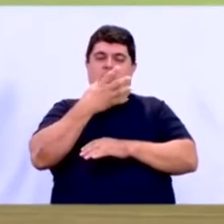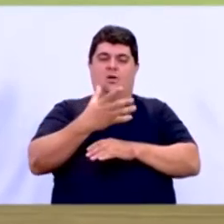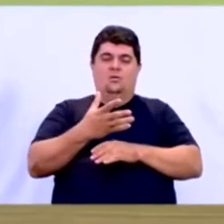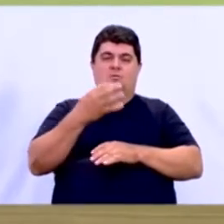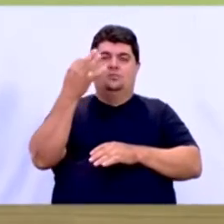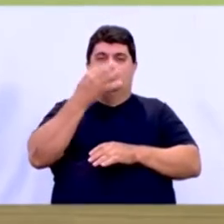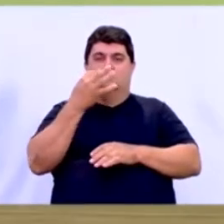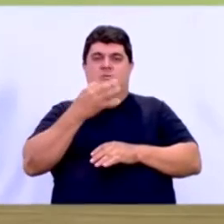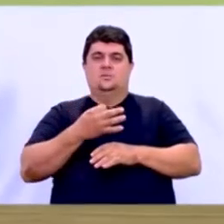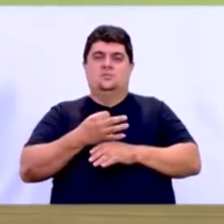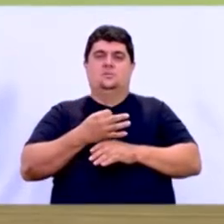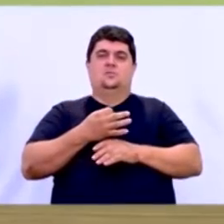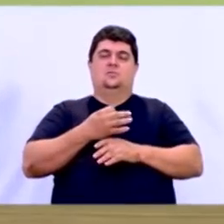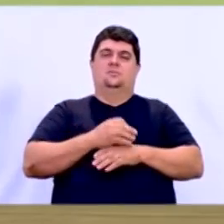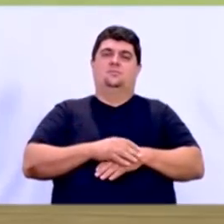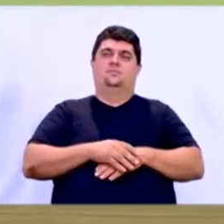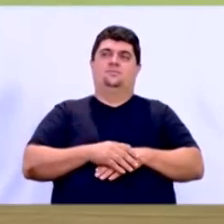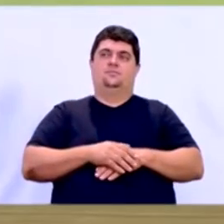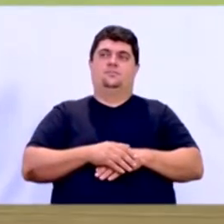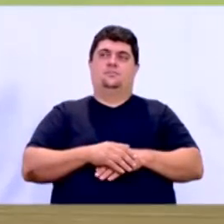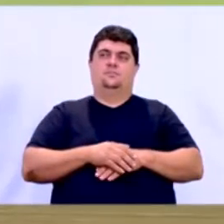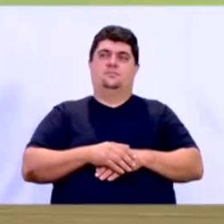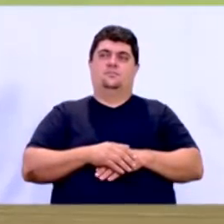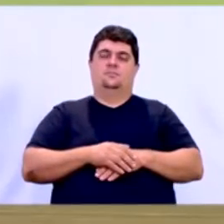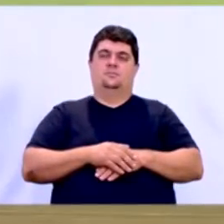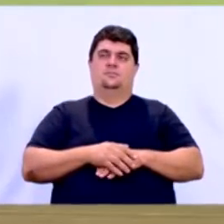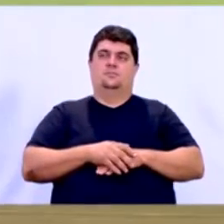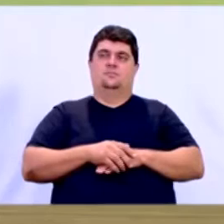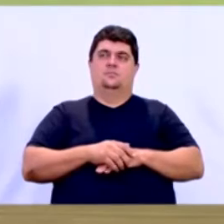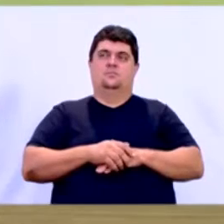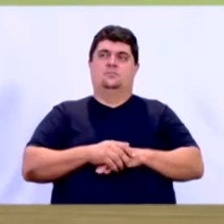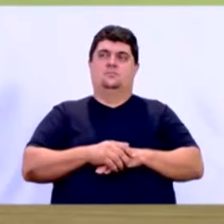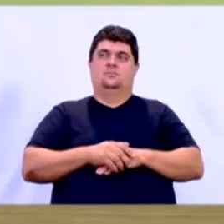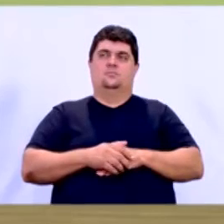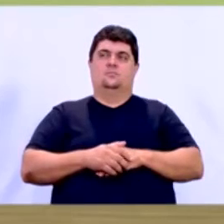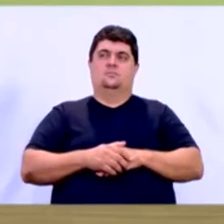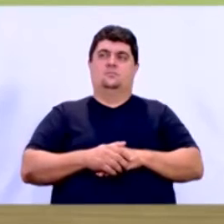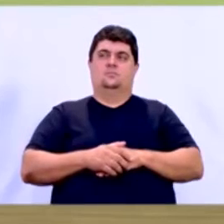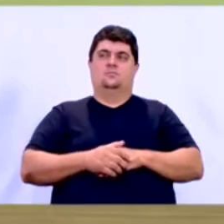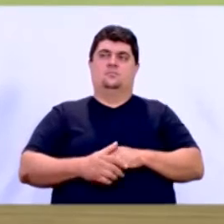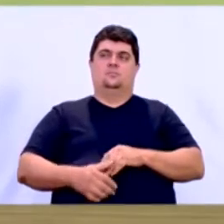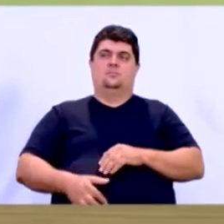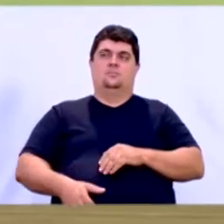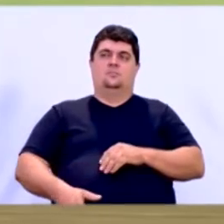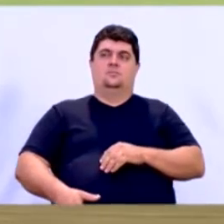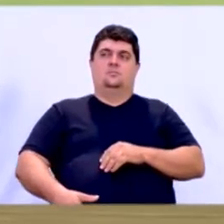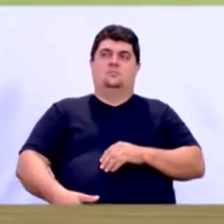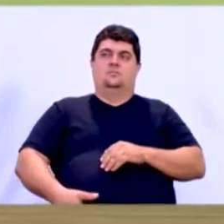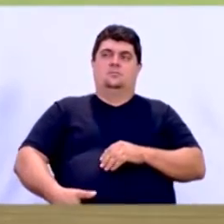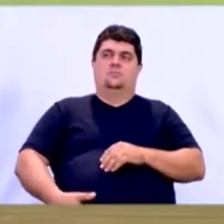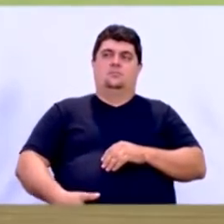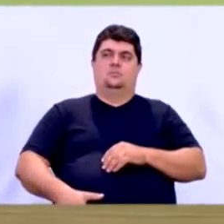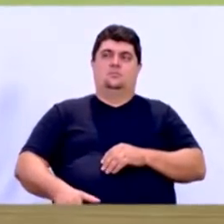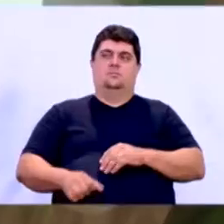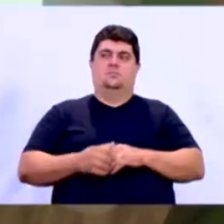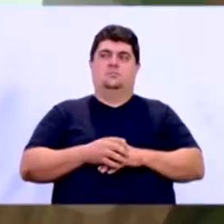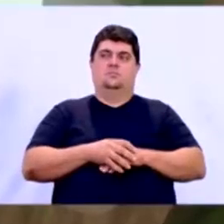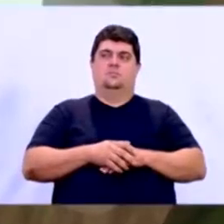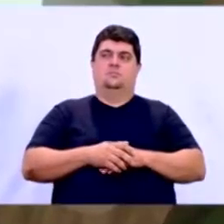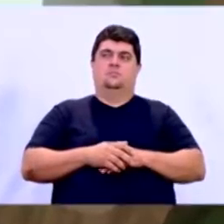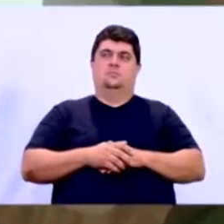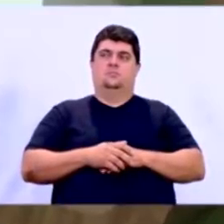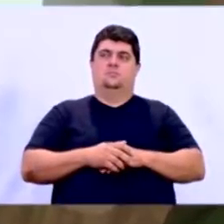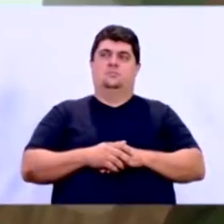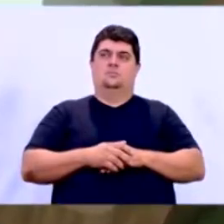seria de carros de luxo. Então, busca pelo conforto e luxo dos automóveis é o que os clientes esperam nessa situação. Ok,